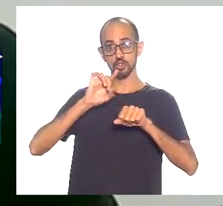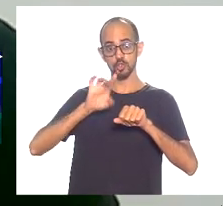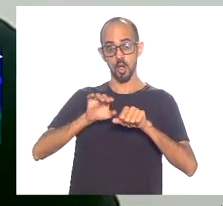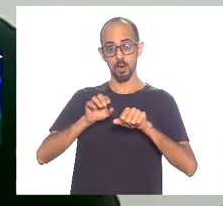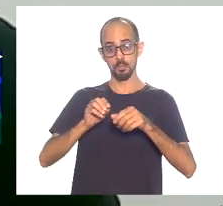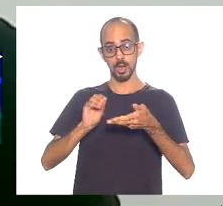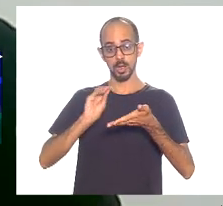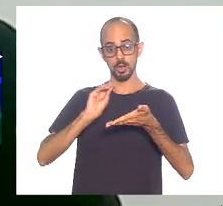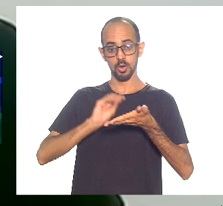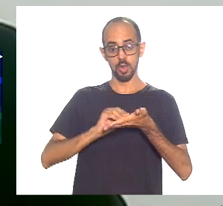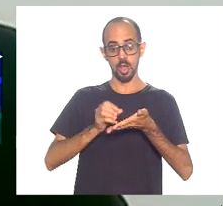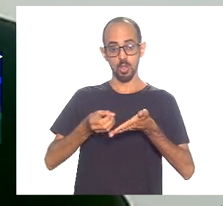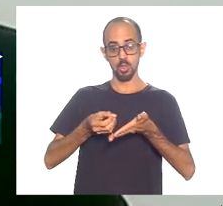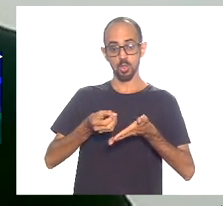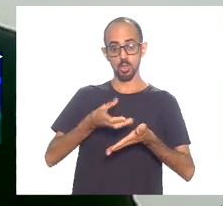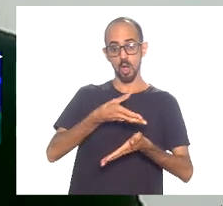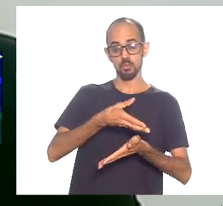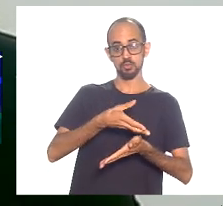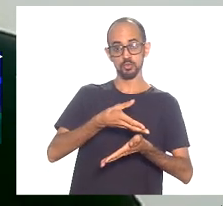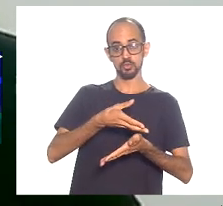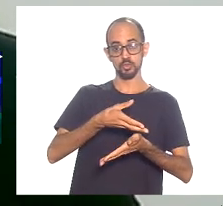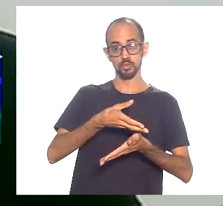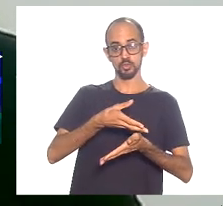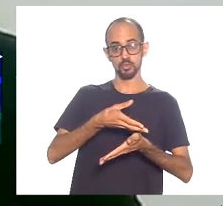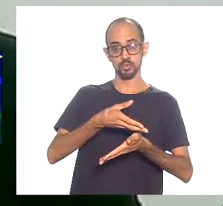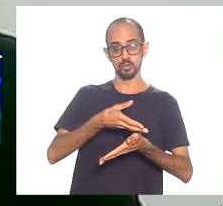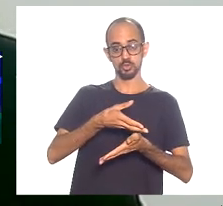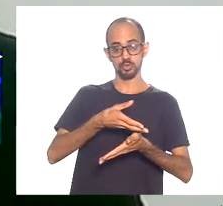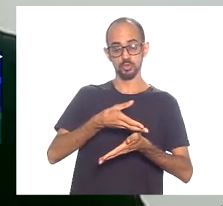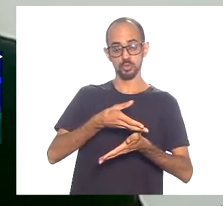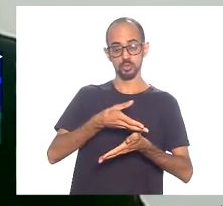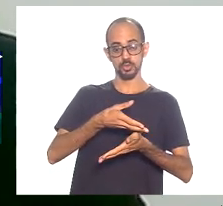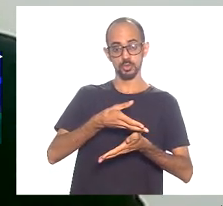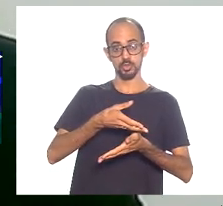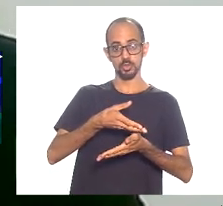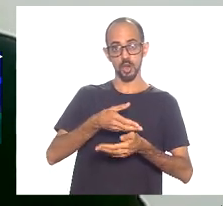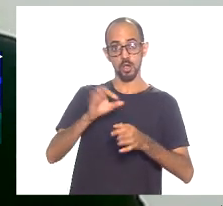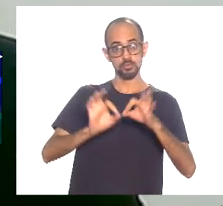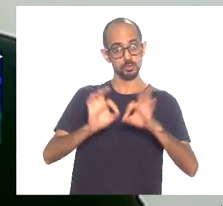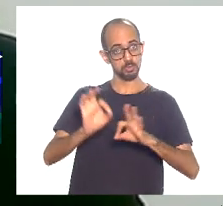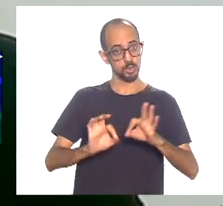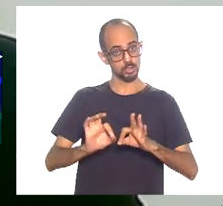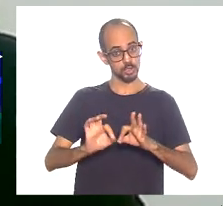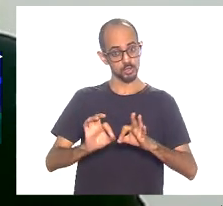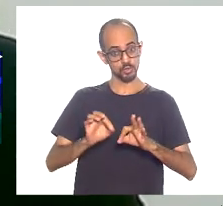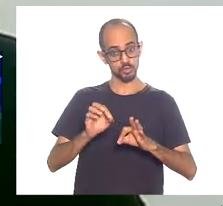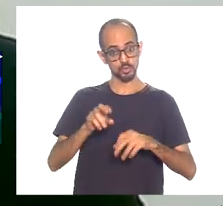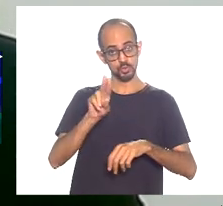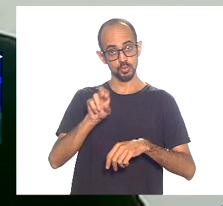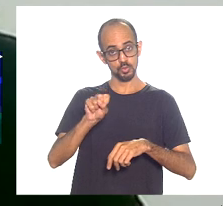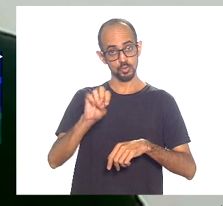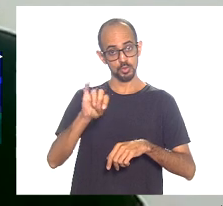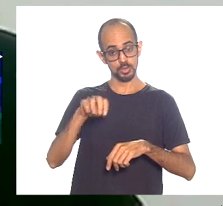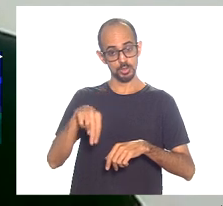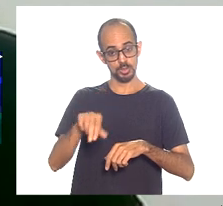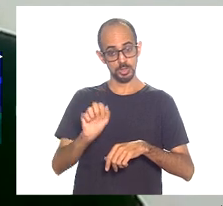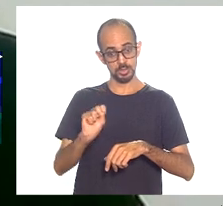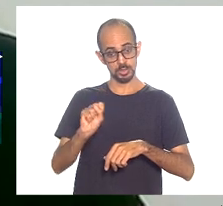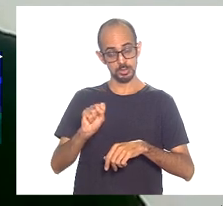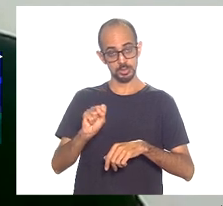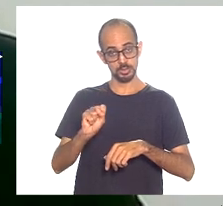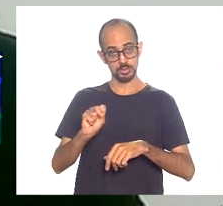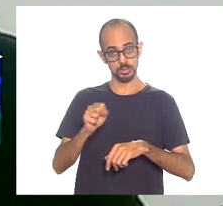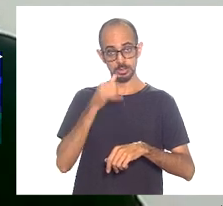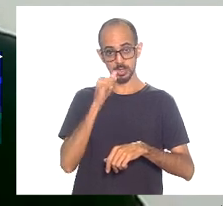novos e somente para implementarem de implantação de novos projetos de usinas de geração de energia elétrica desde